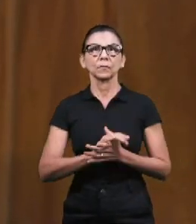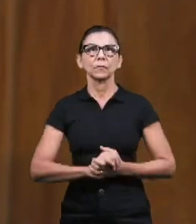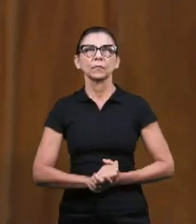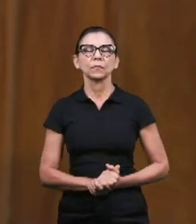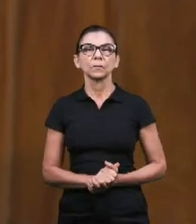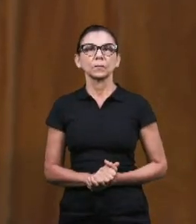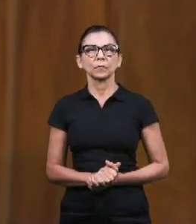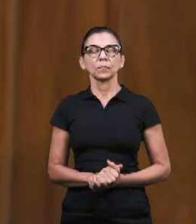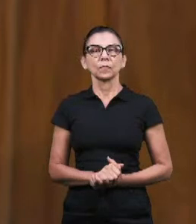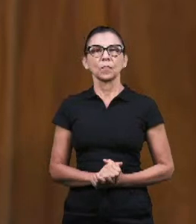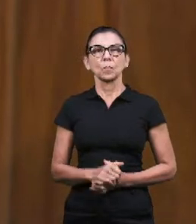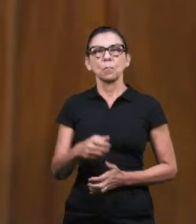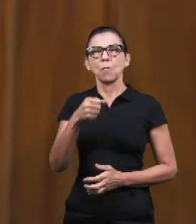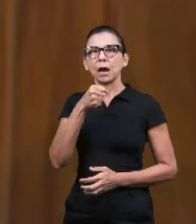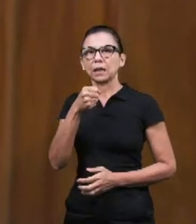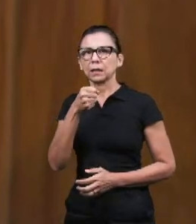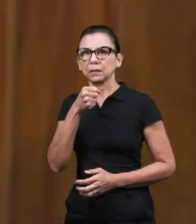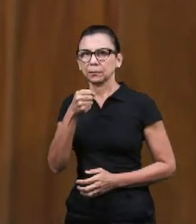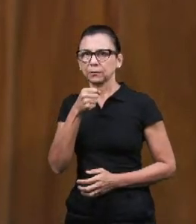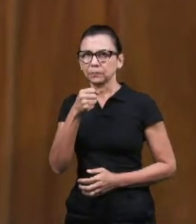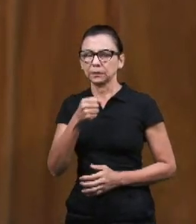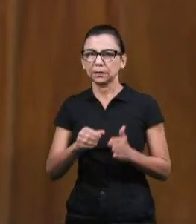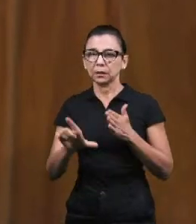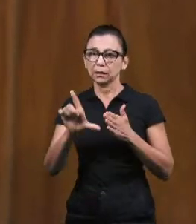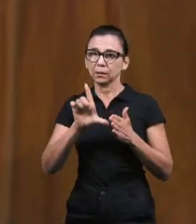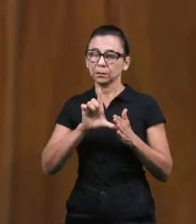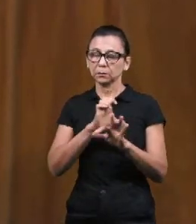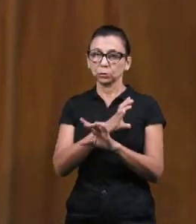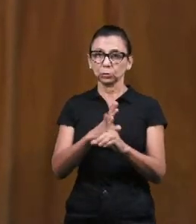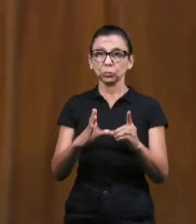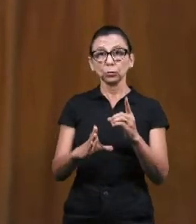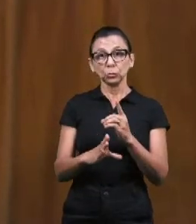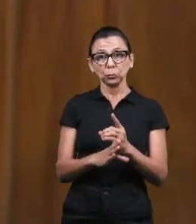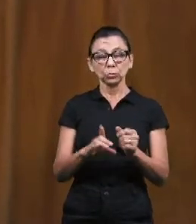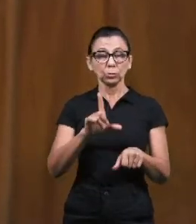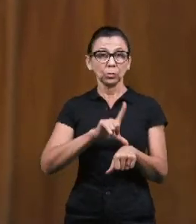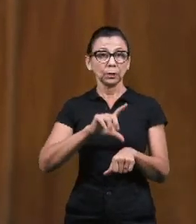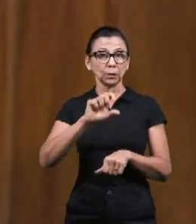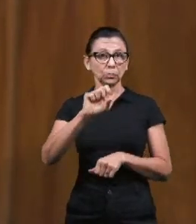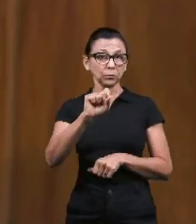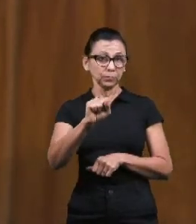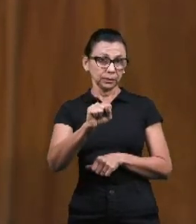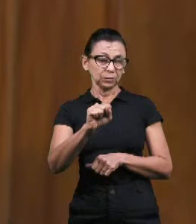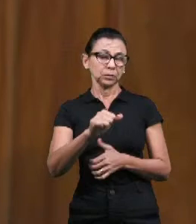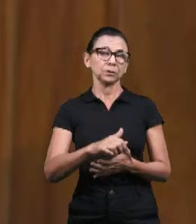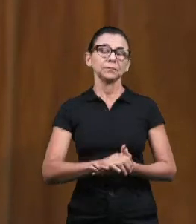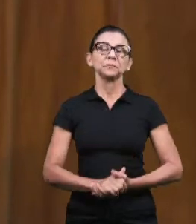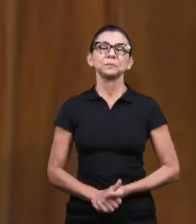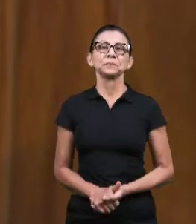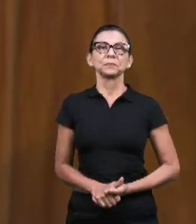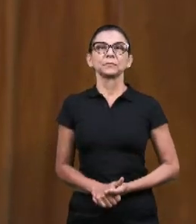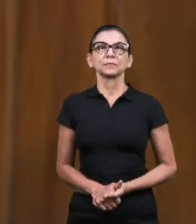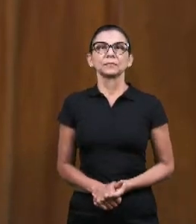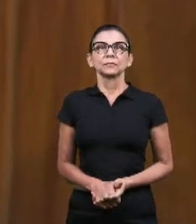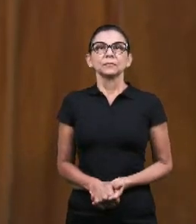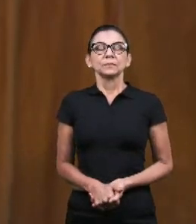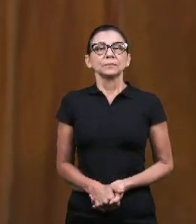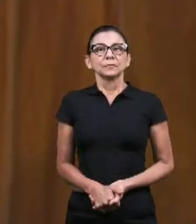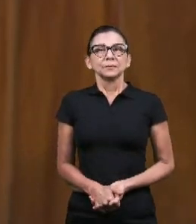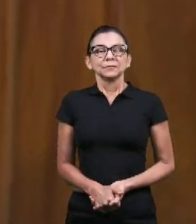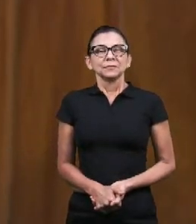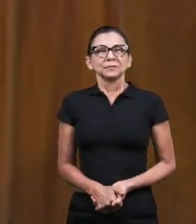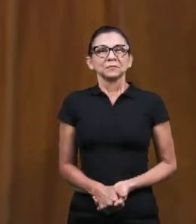pré-culto da apresentação hoje do nosso culto das 20 horas. Nós antecipamos um pouco e, naturalmente, a grande